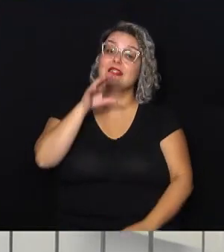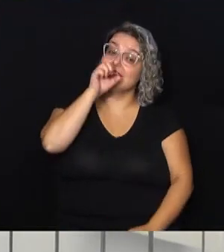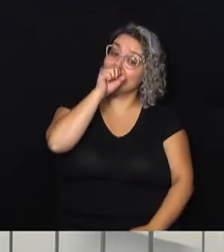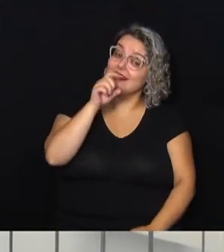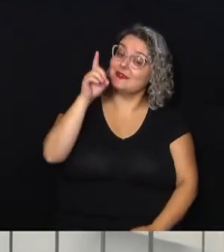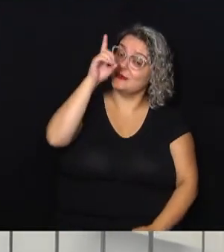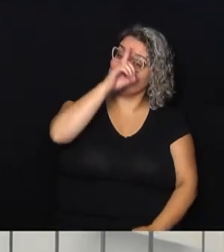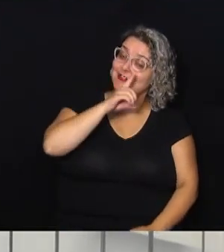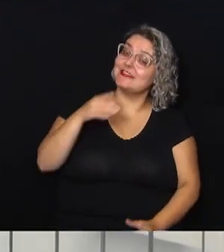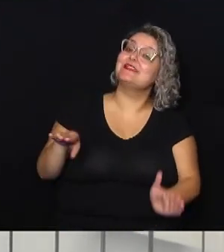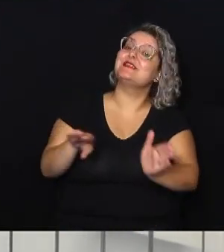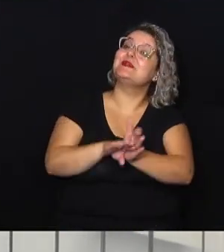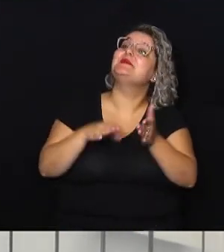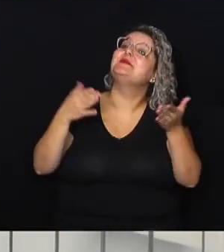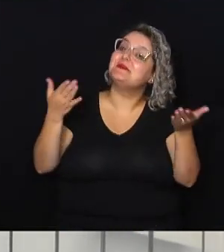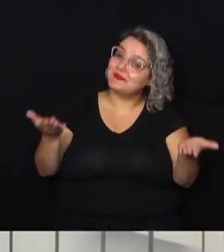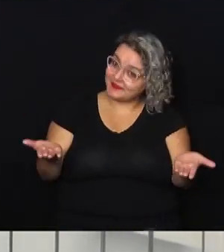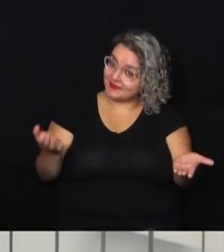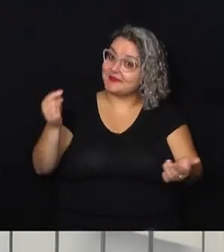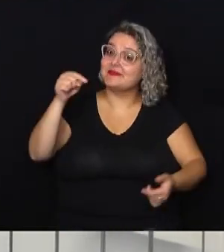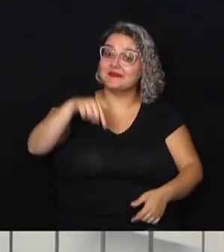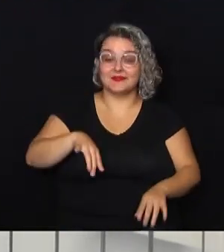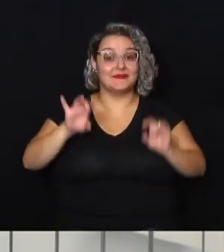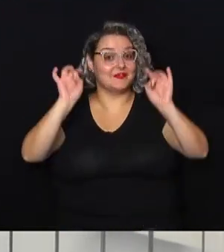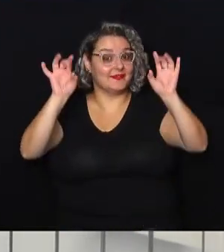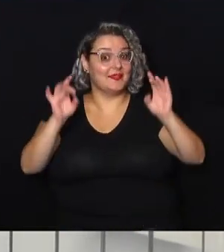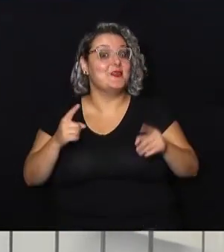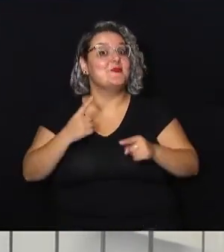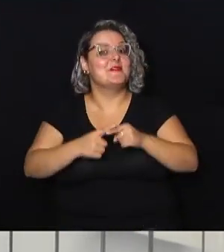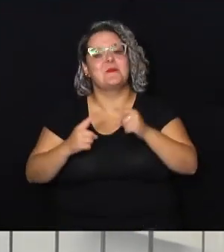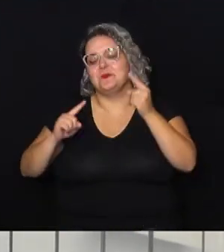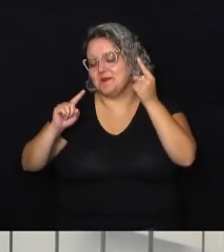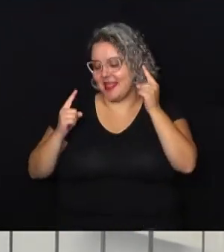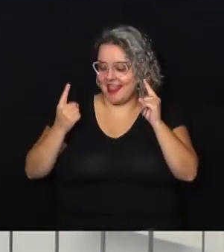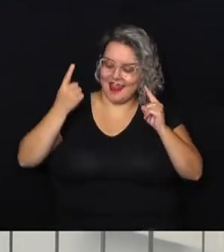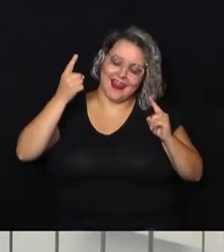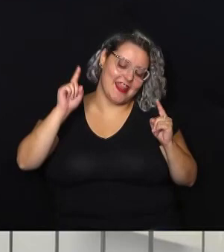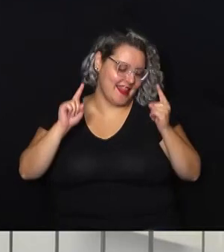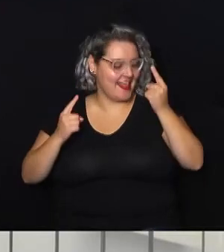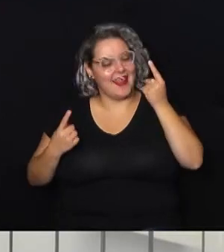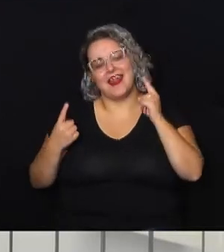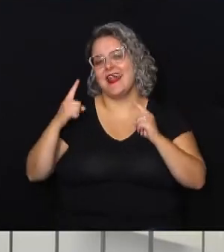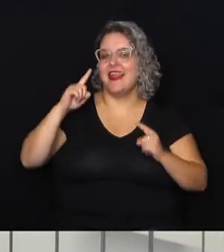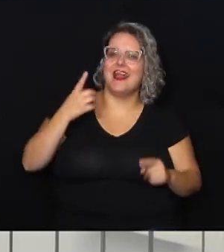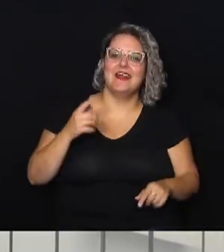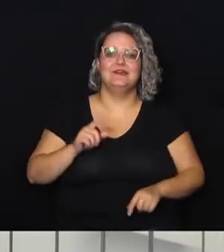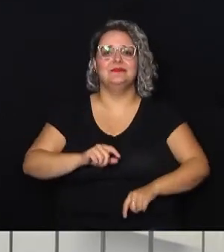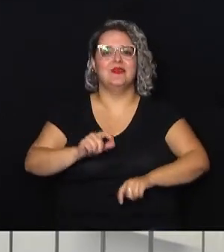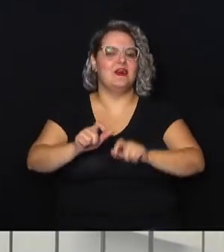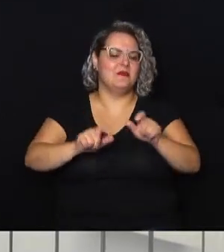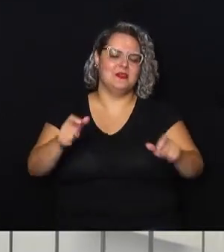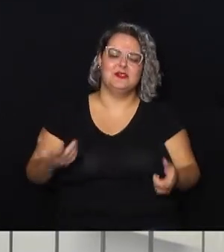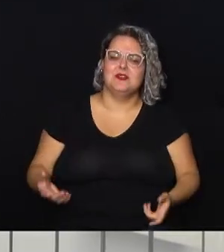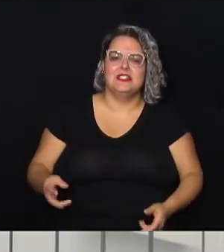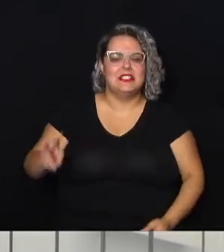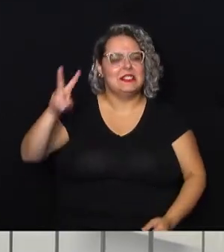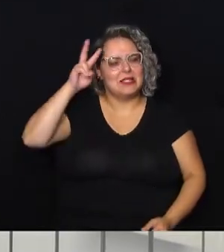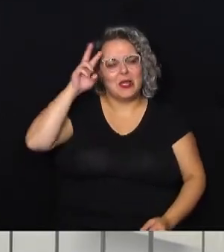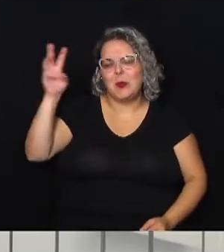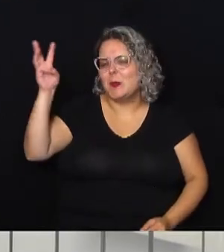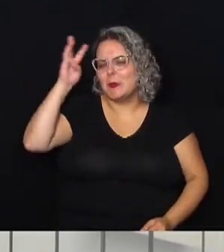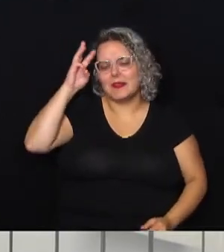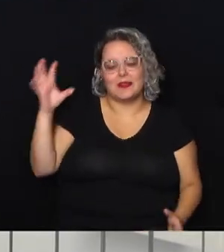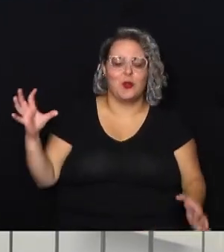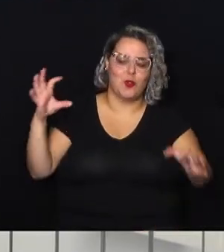está chegando, este é especial porque é carnaval, muitas pessoas vão emendar a segunda-feira, a